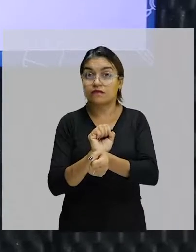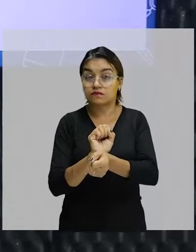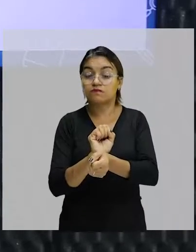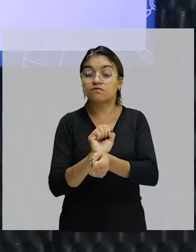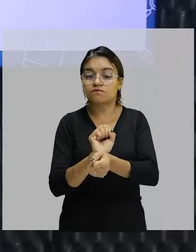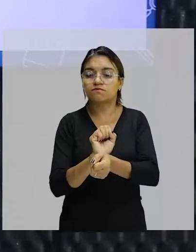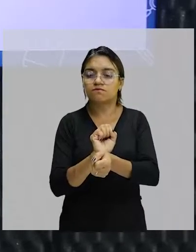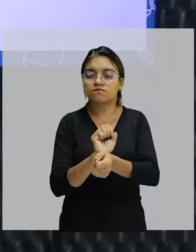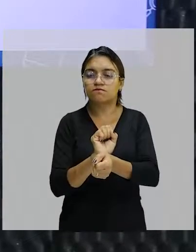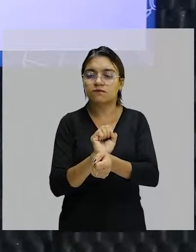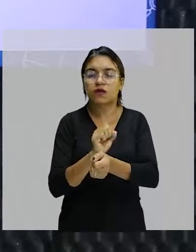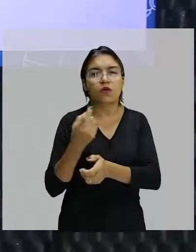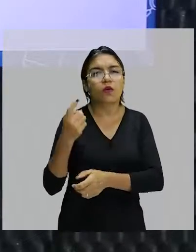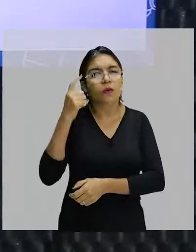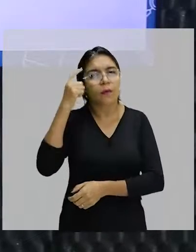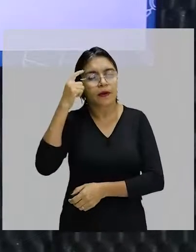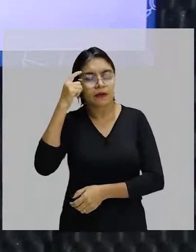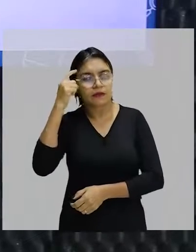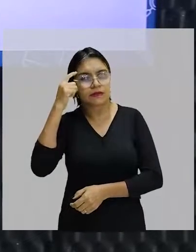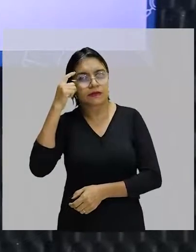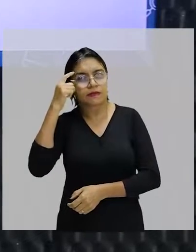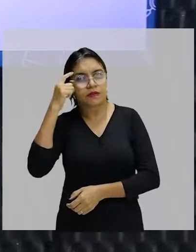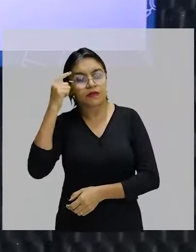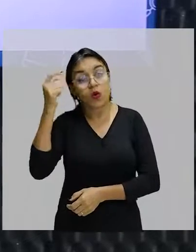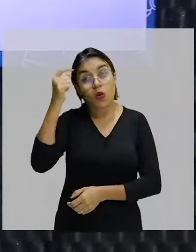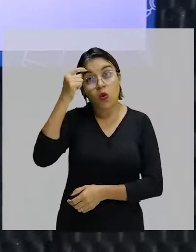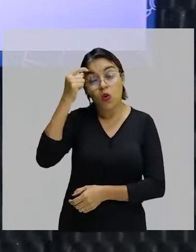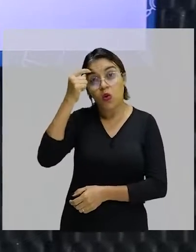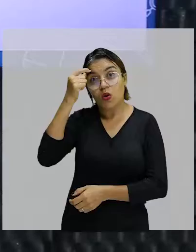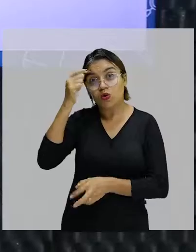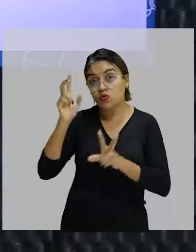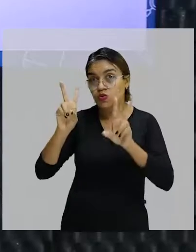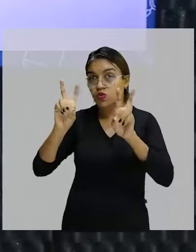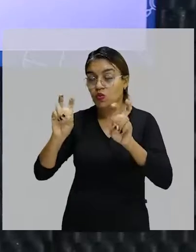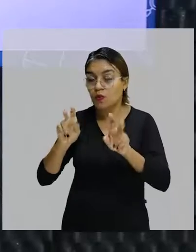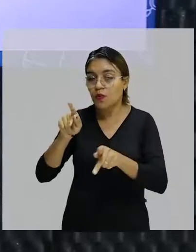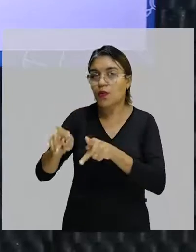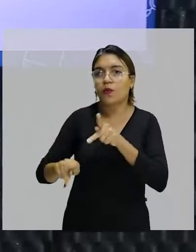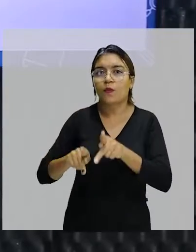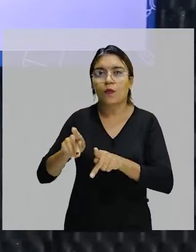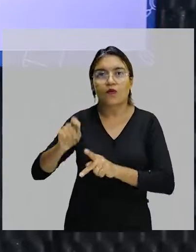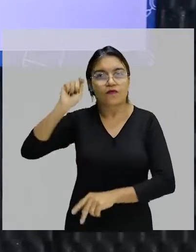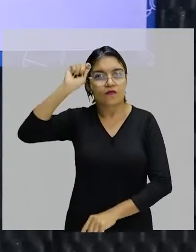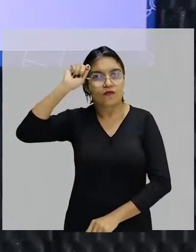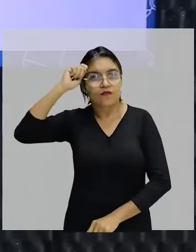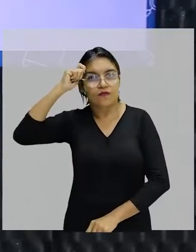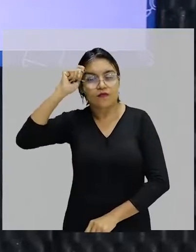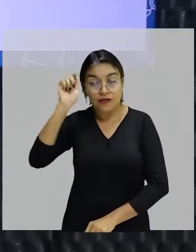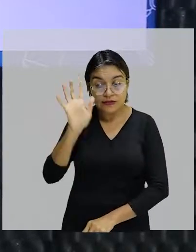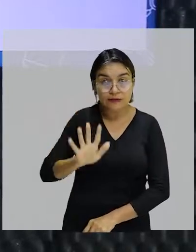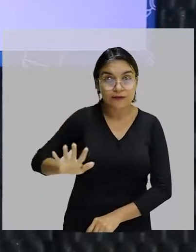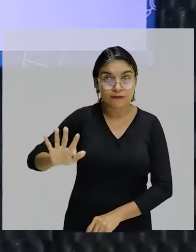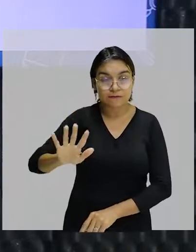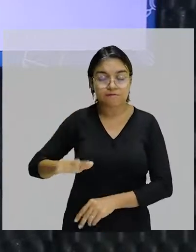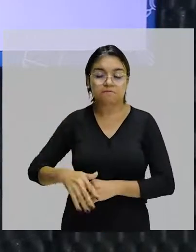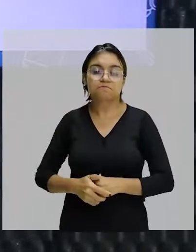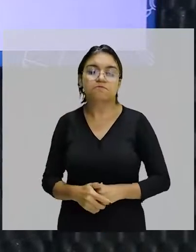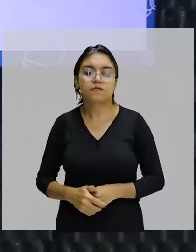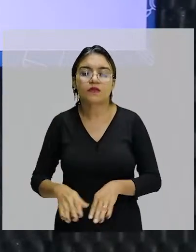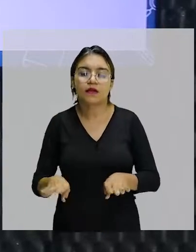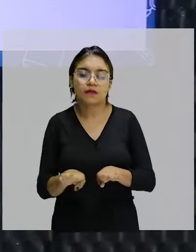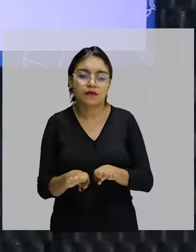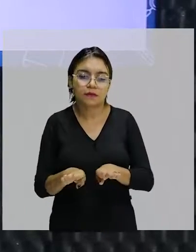observação da necessidade de conscientização sobre esse povo, tá bom? Rastafarians, né, o